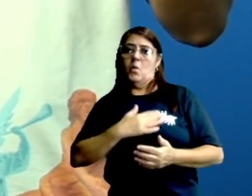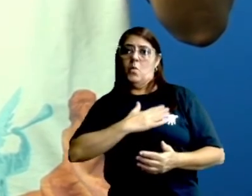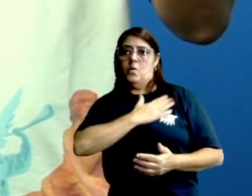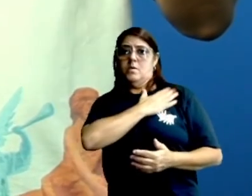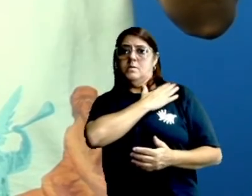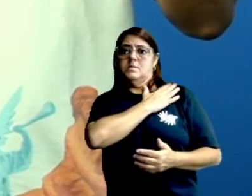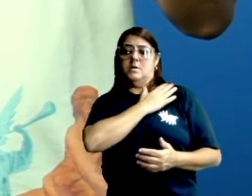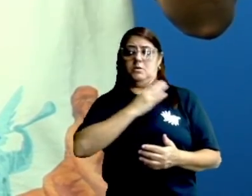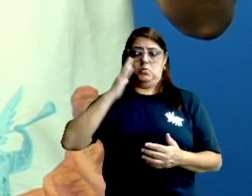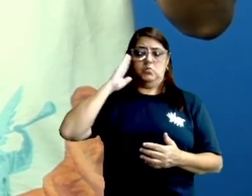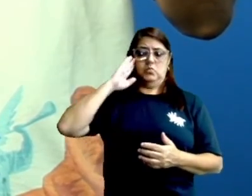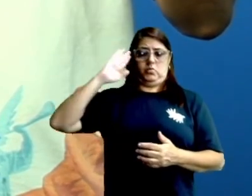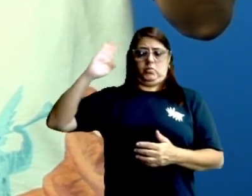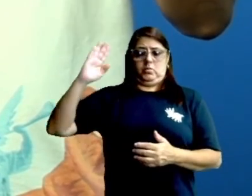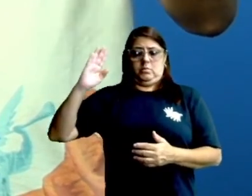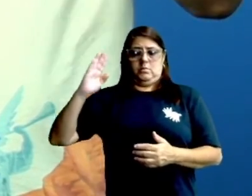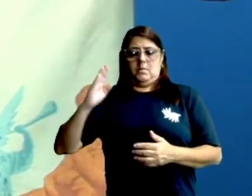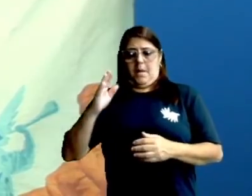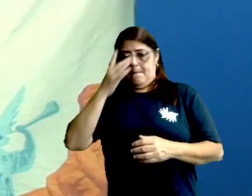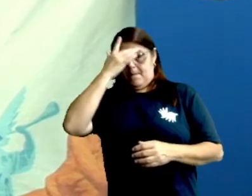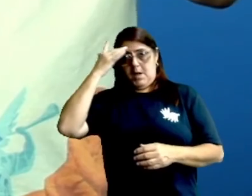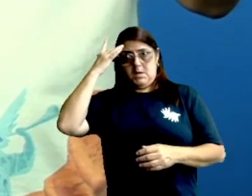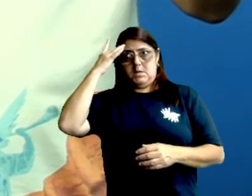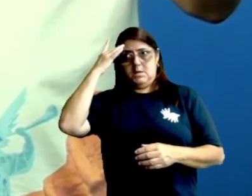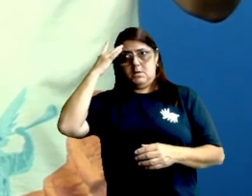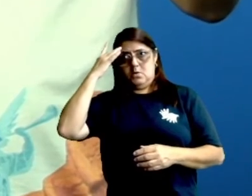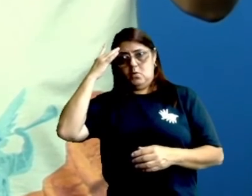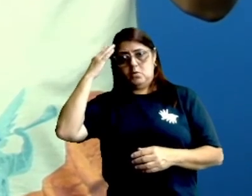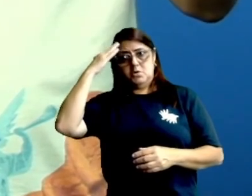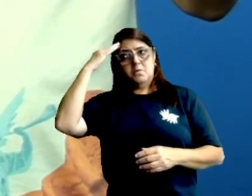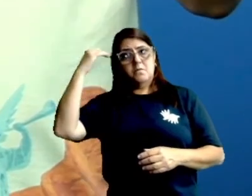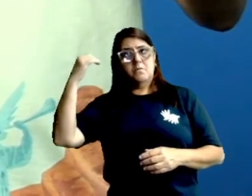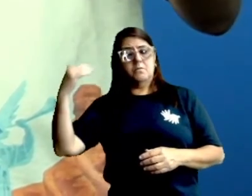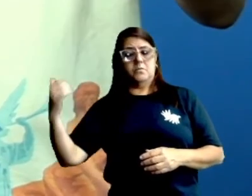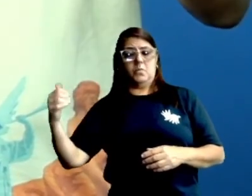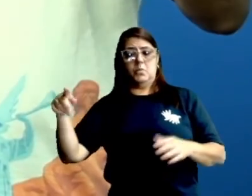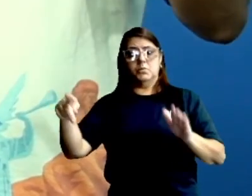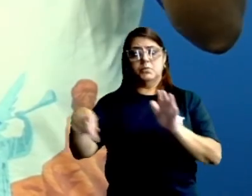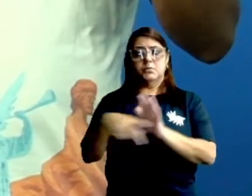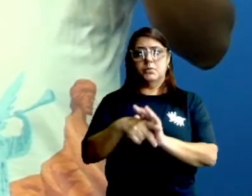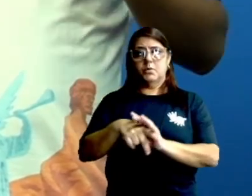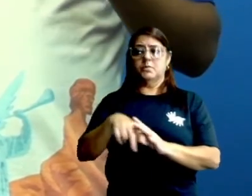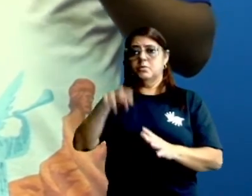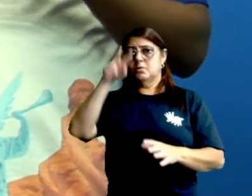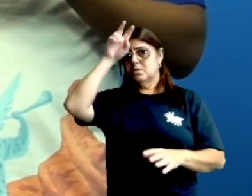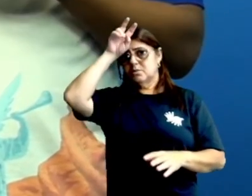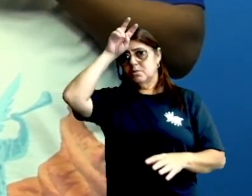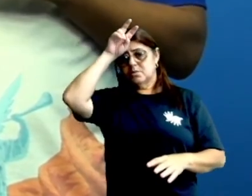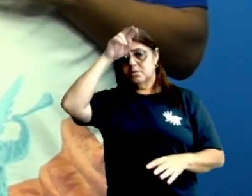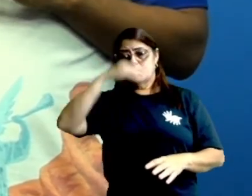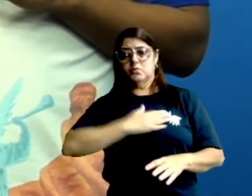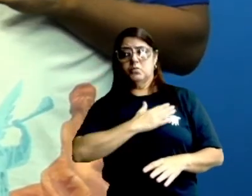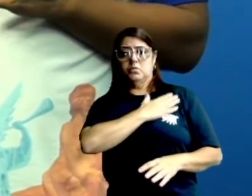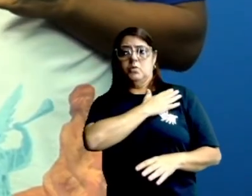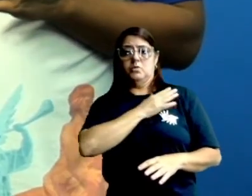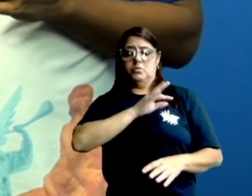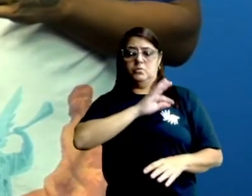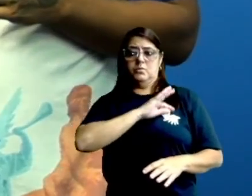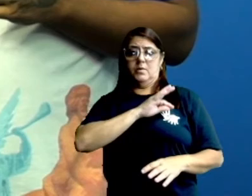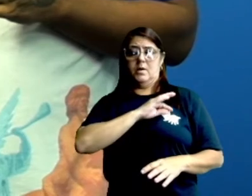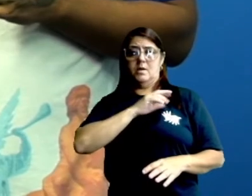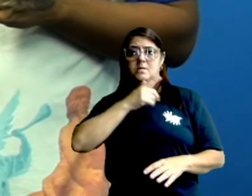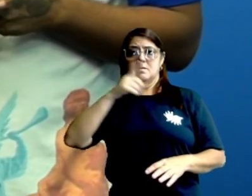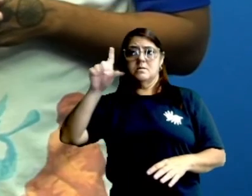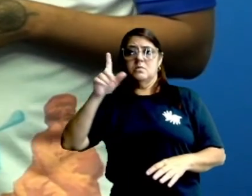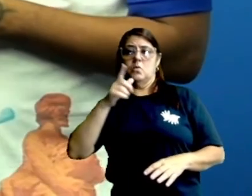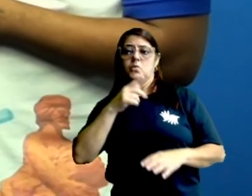comandantes do exército geralmente eram como eram pessoas vindas da Elite egípcia e os soldados do exército geralmente era uma